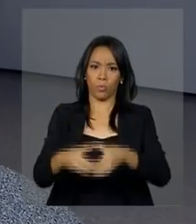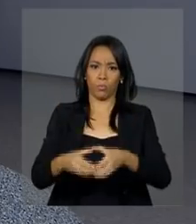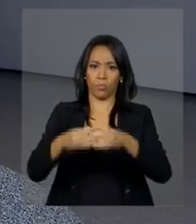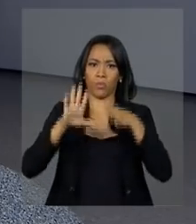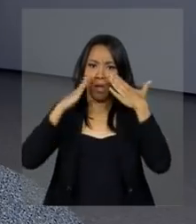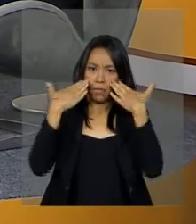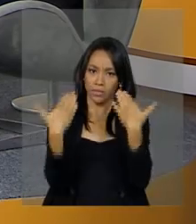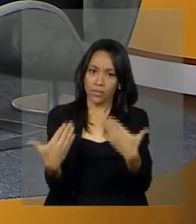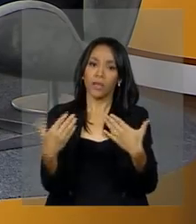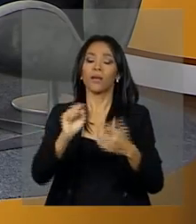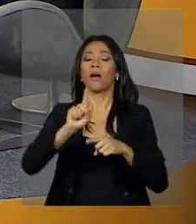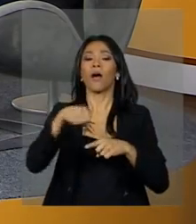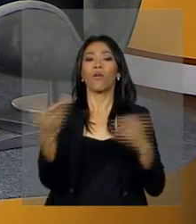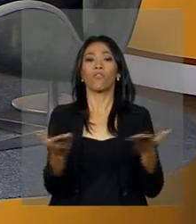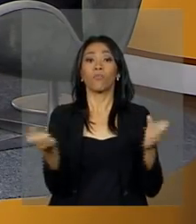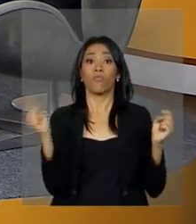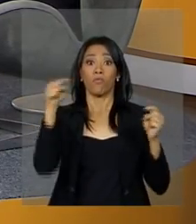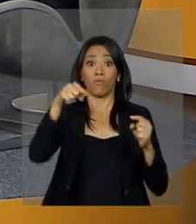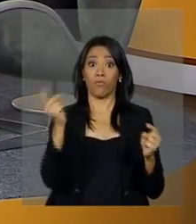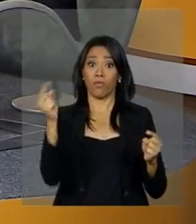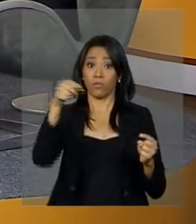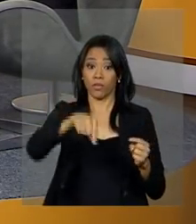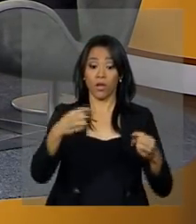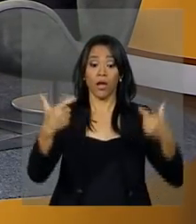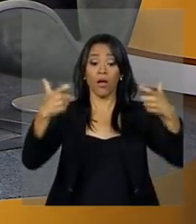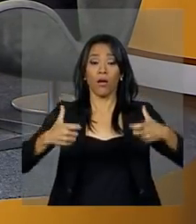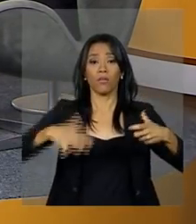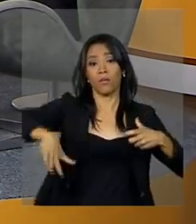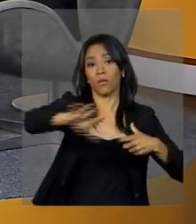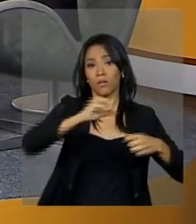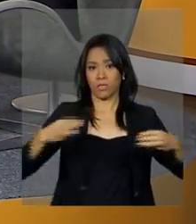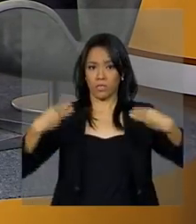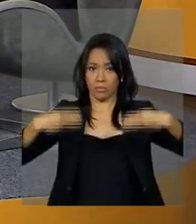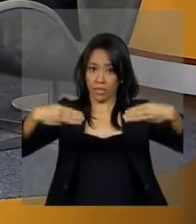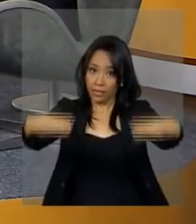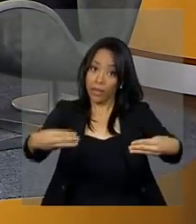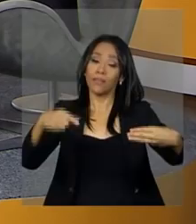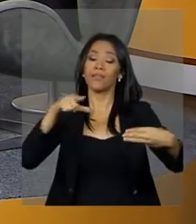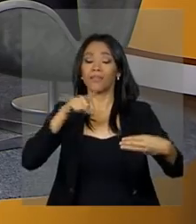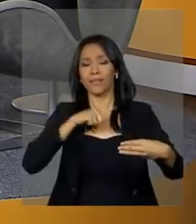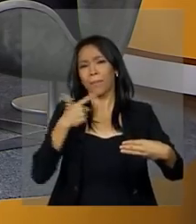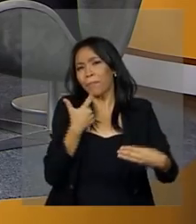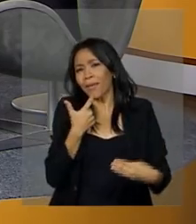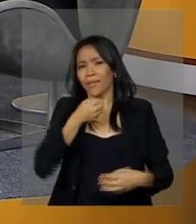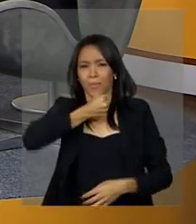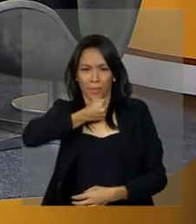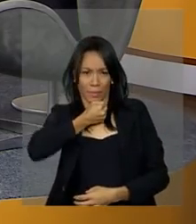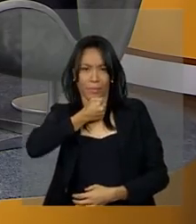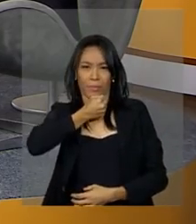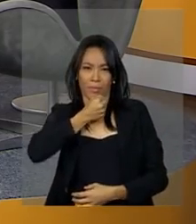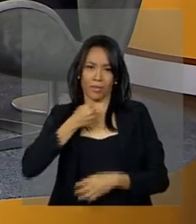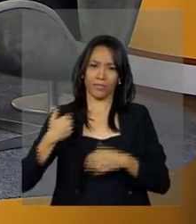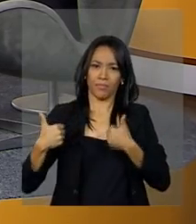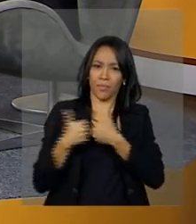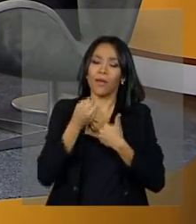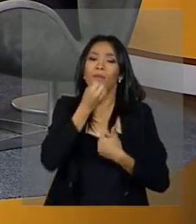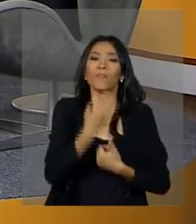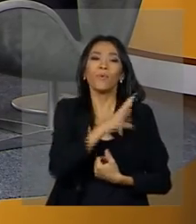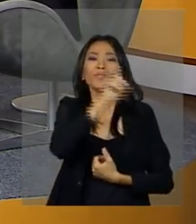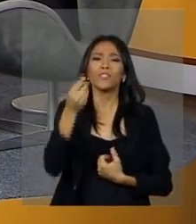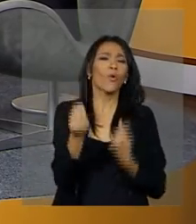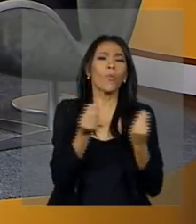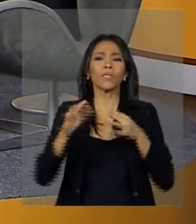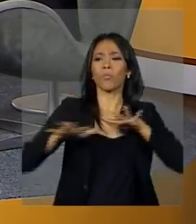vamos voltar então à Esplanada dos Ministérios para falar com o repórter Paulo La Sálvia, que está juntinho ali, bem perto do palanque das autoridades. Bom dia, Paulo. Como é que está